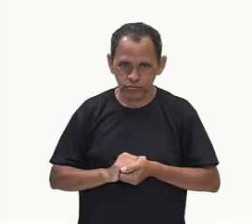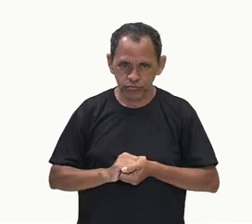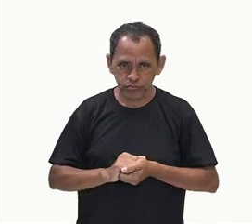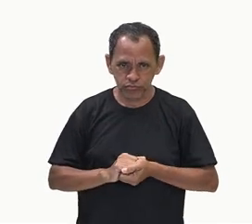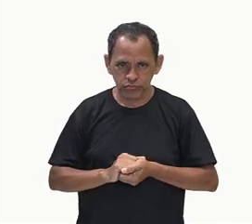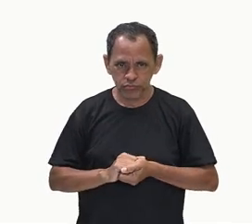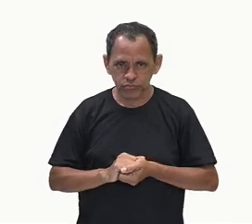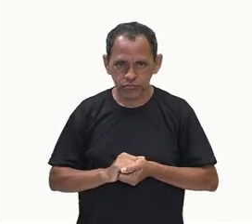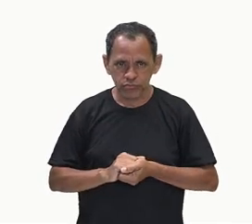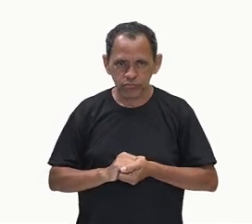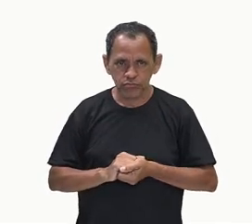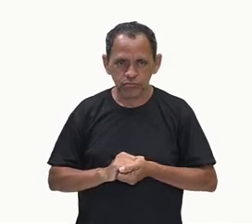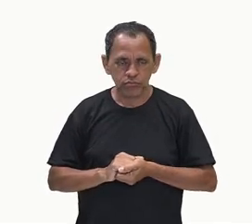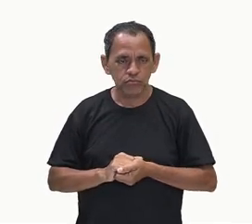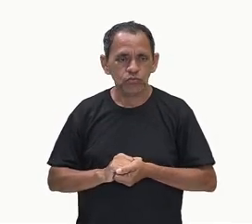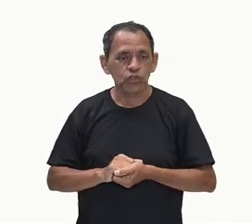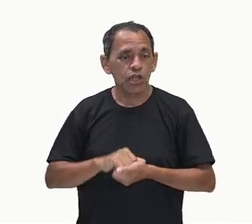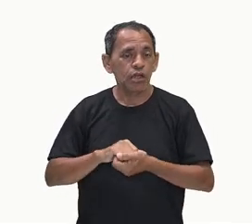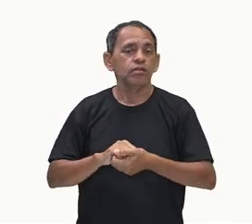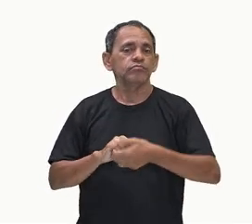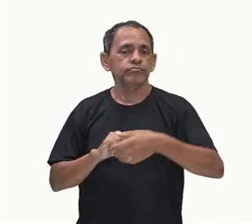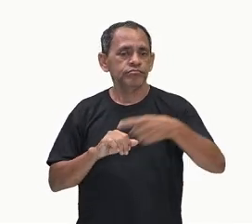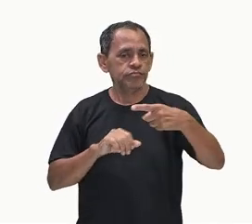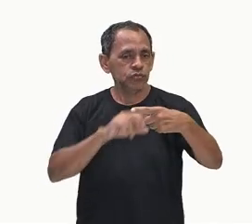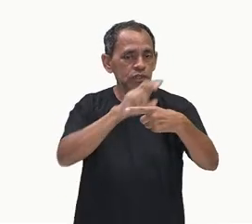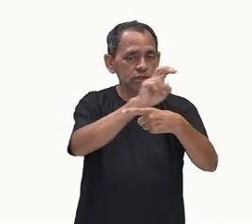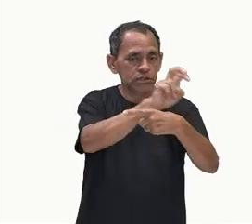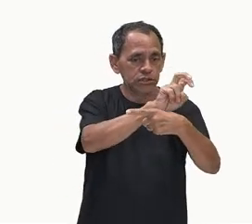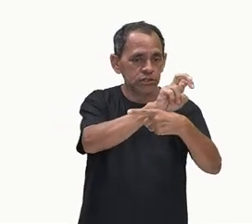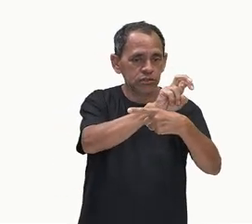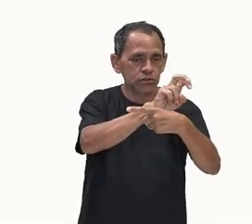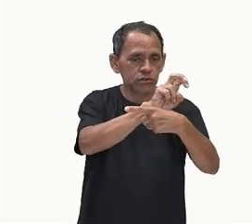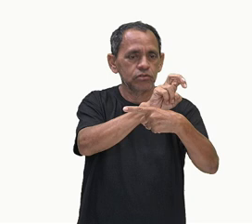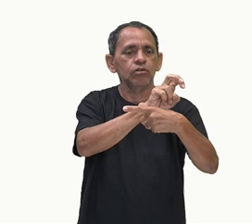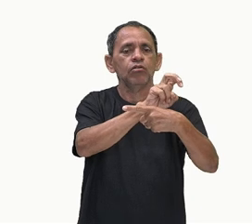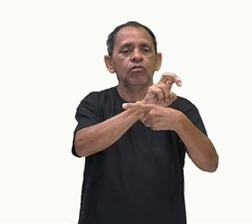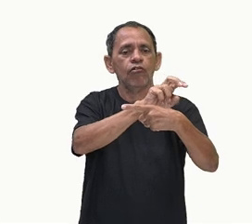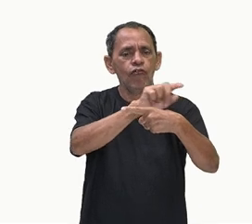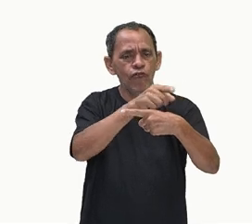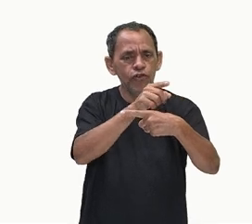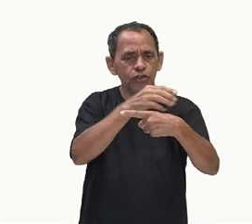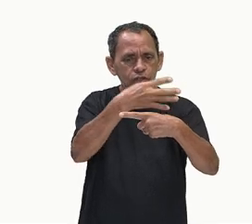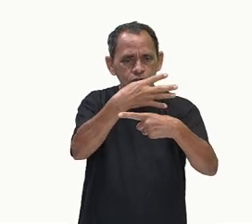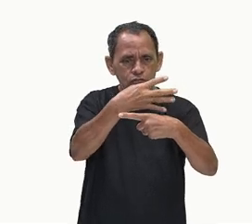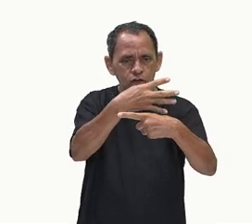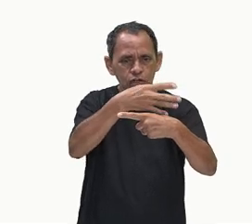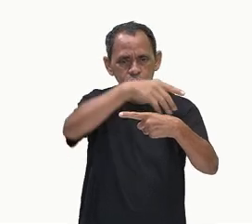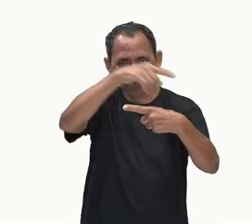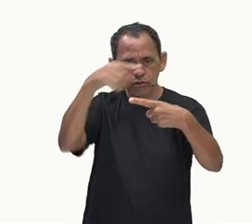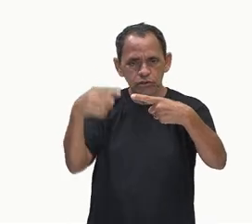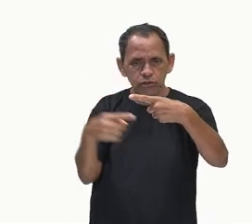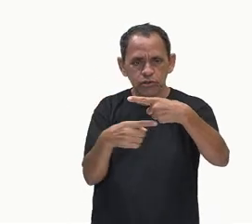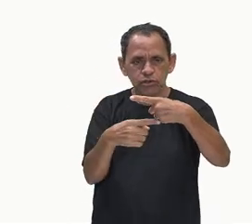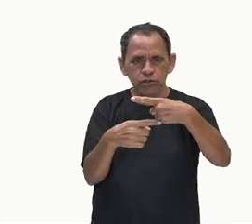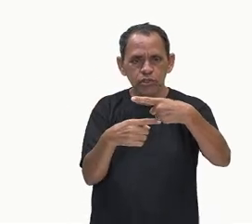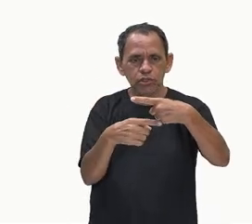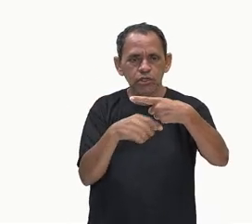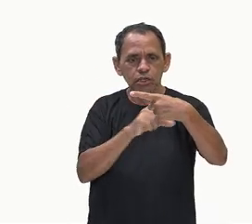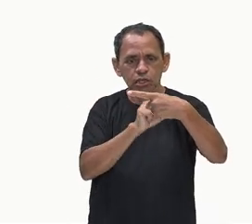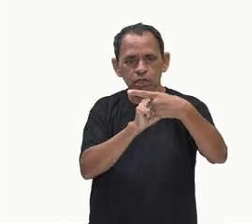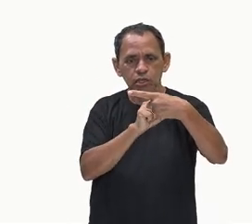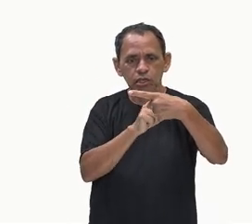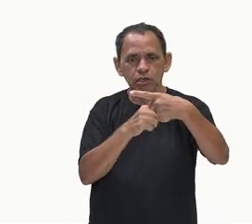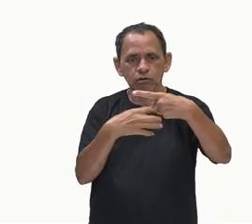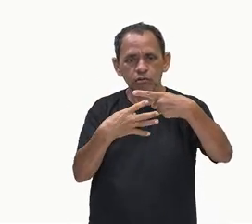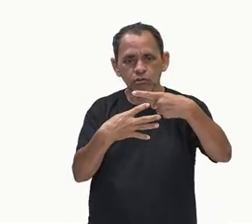medida 5,4 que está para o seno desse ângulo aqui